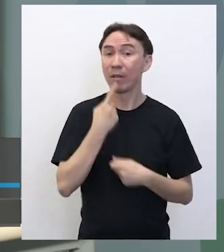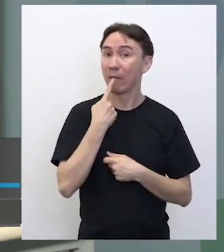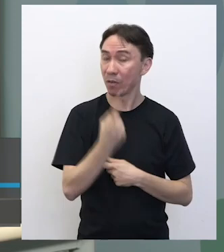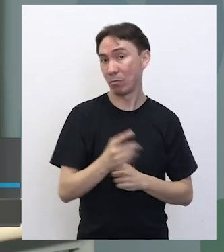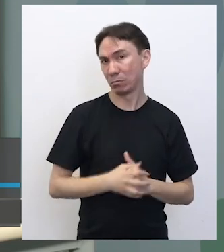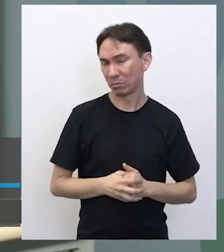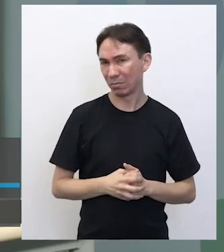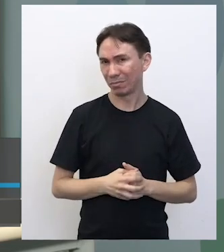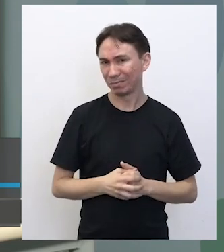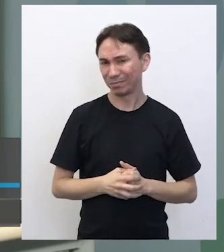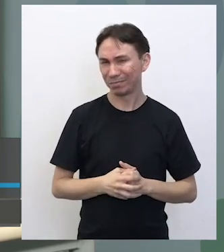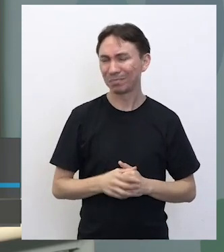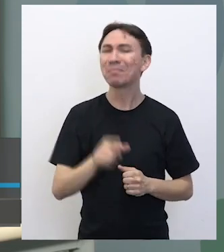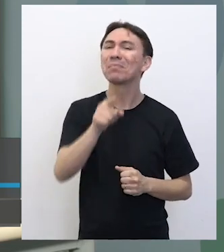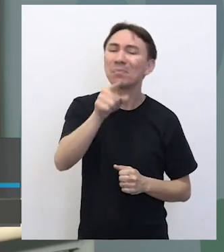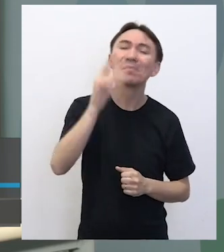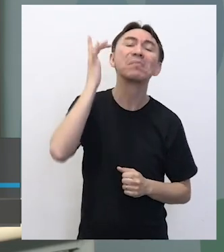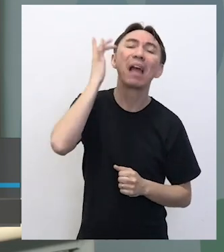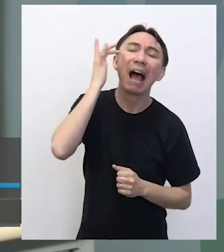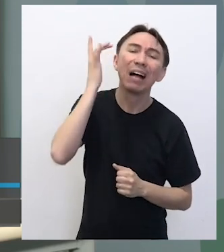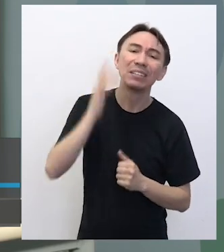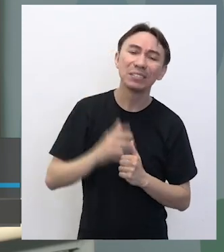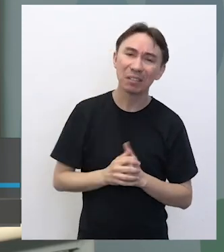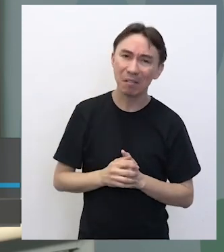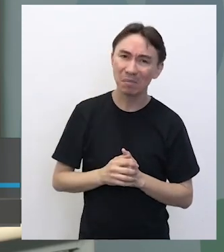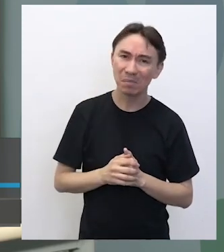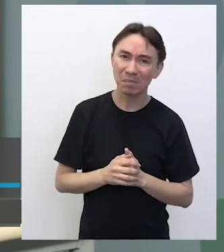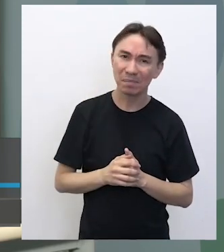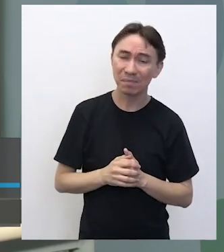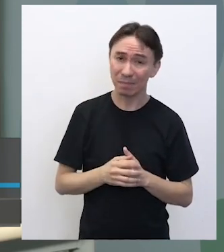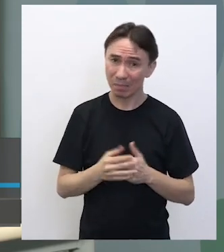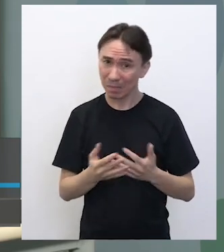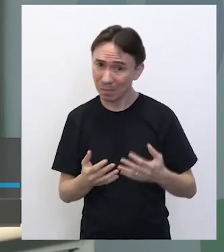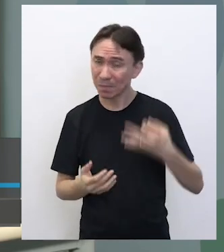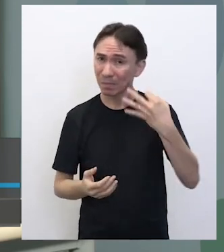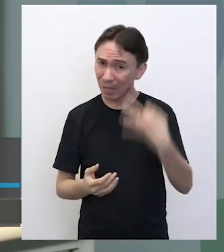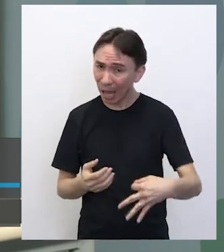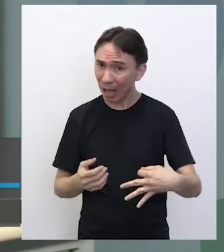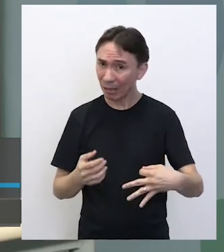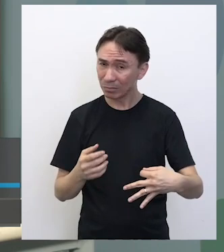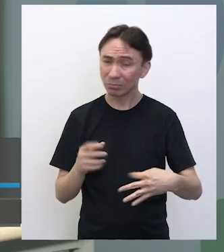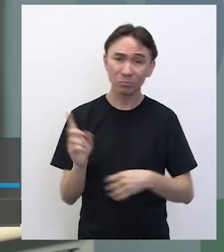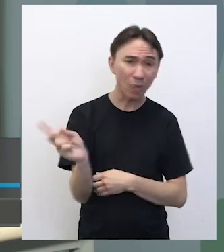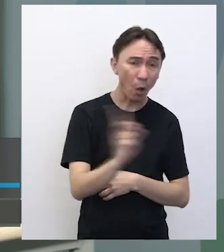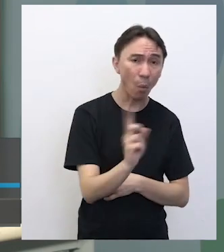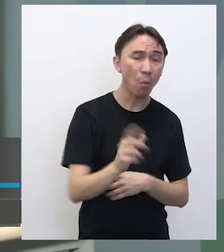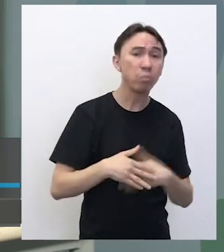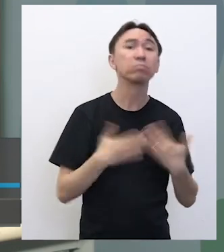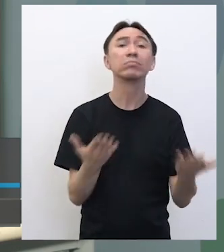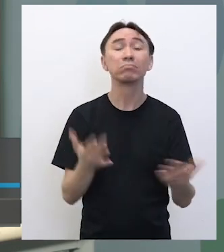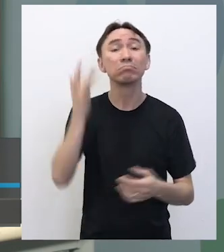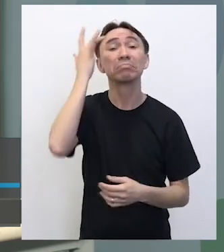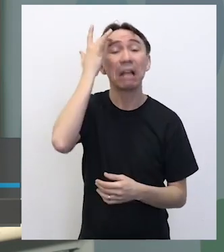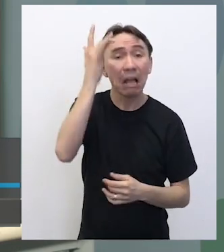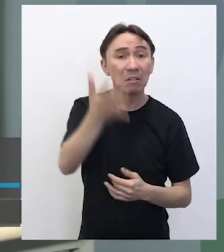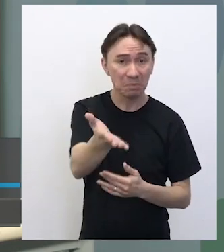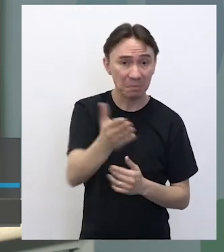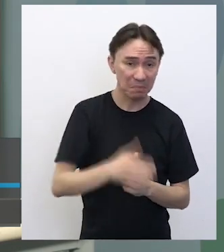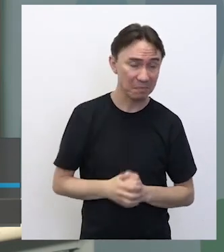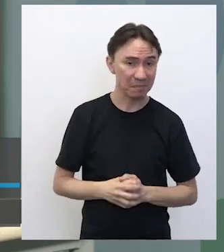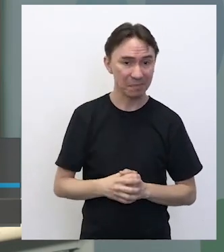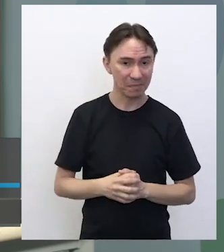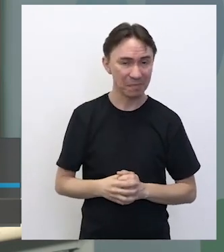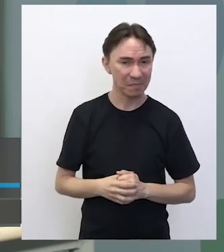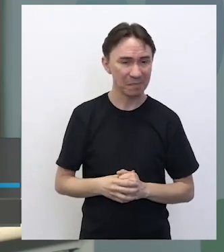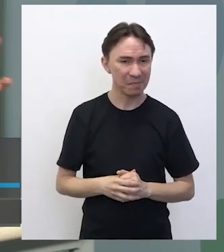que vocês acham, pessoal, deste posicionamento que o Gramsci inicia o seu texto, né? Trazendo para a gente?